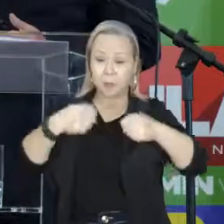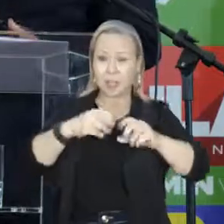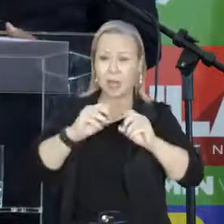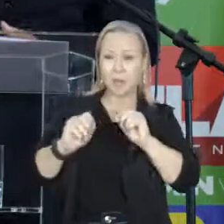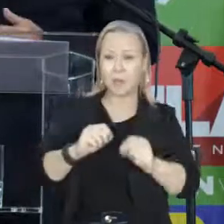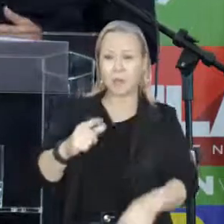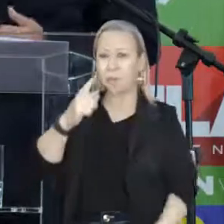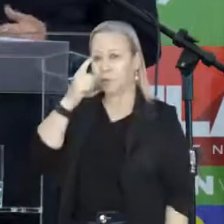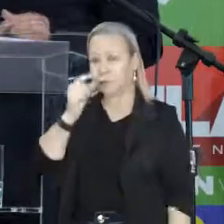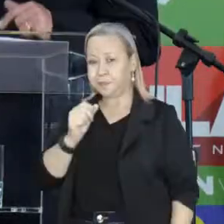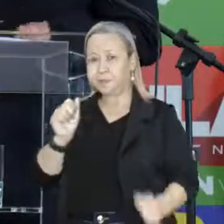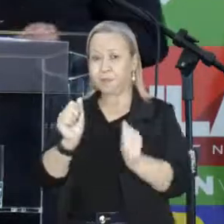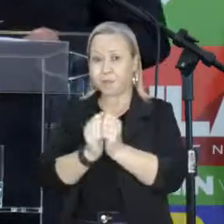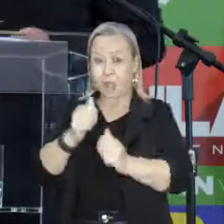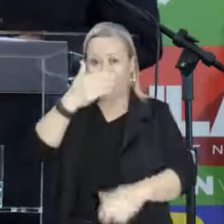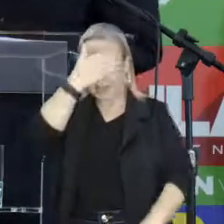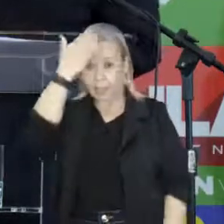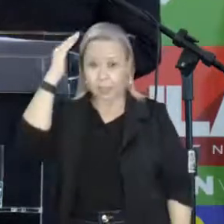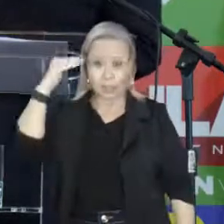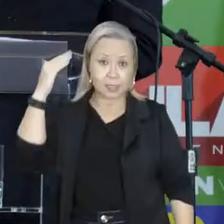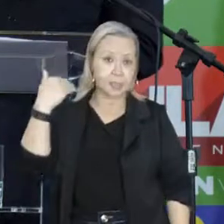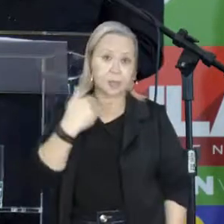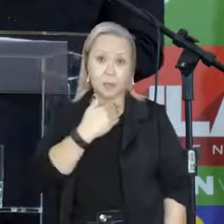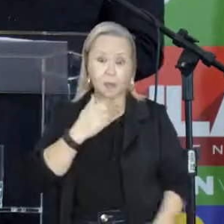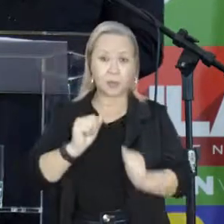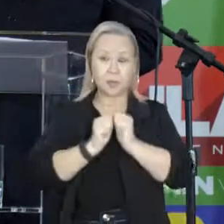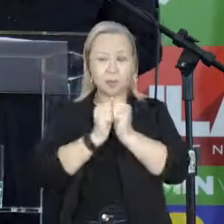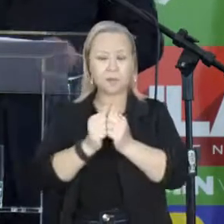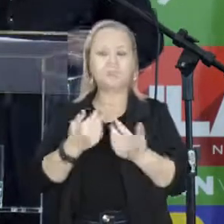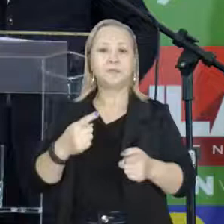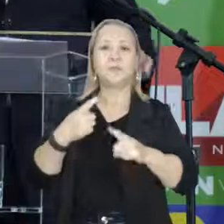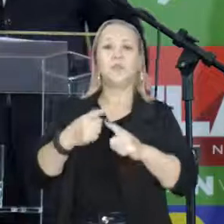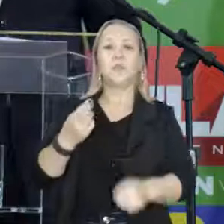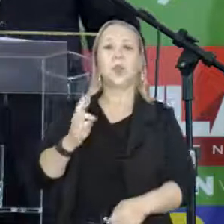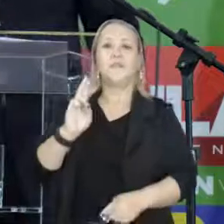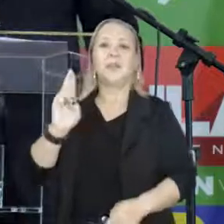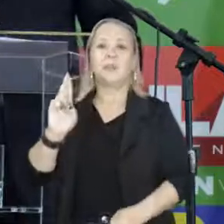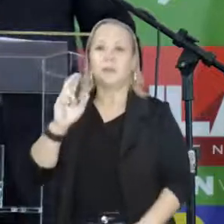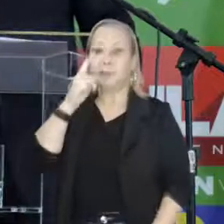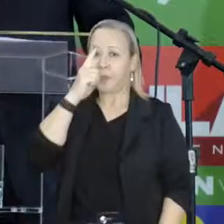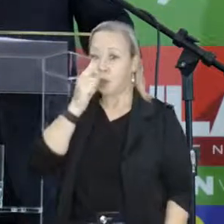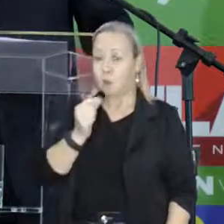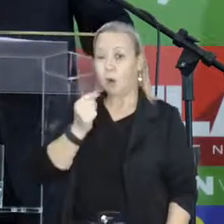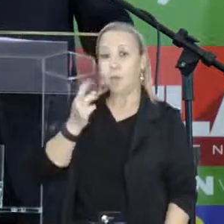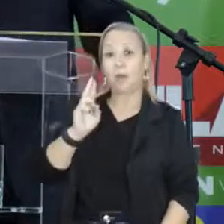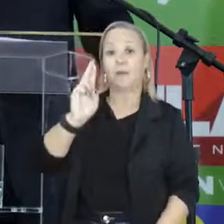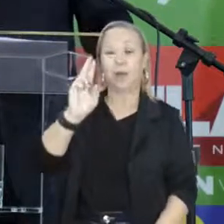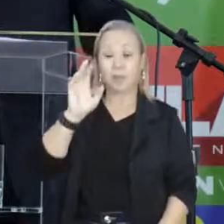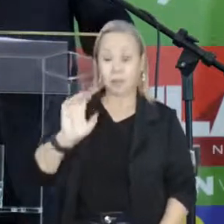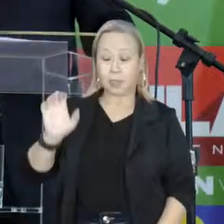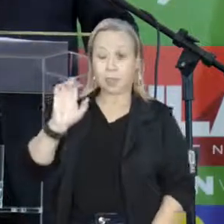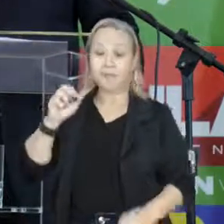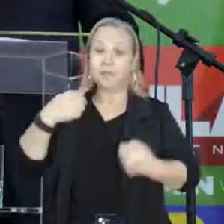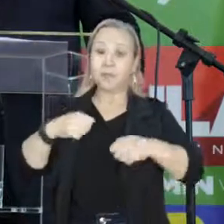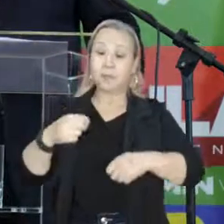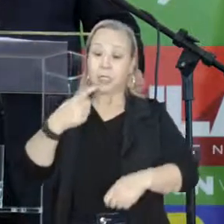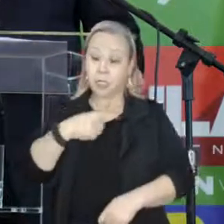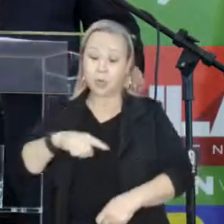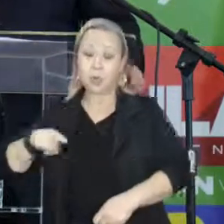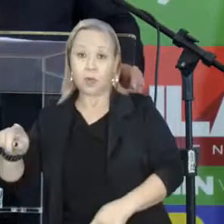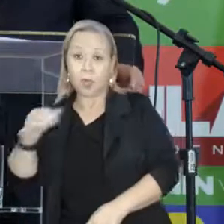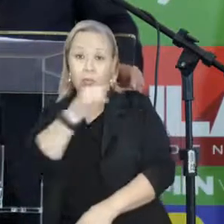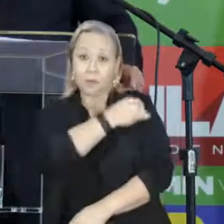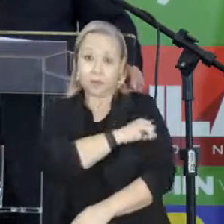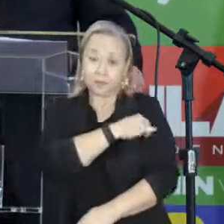junto, porque o Geraldo é a grande referência política do Estado. Eu tenho que ir ao Rio de Janeiro, tenho que ir a Minas Gerais, eu tenho que ir à Bahia, tenho